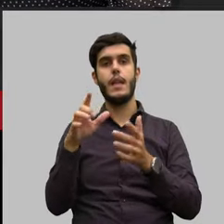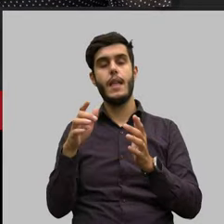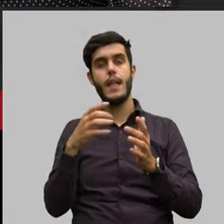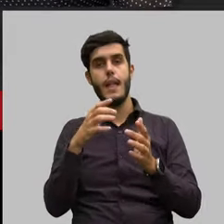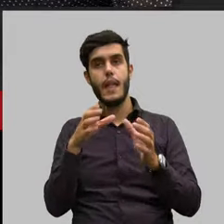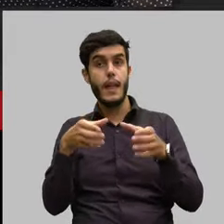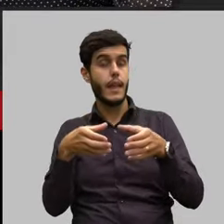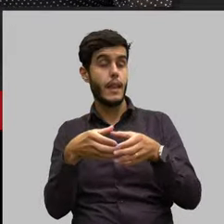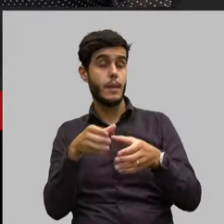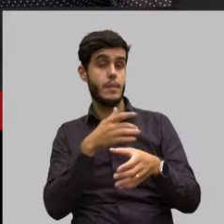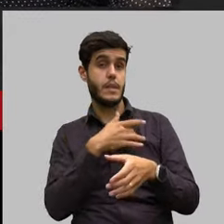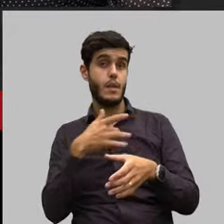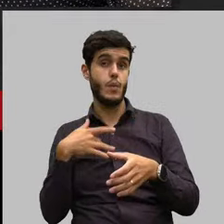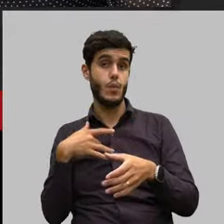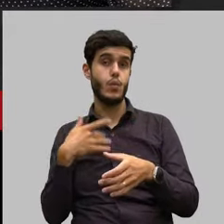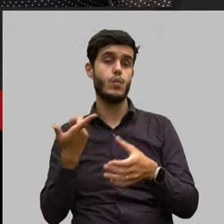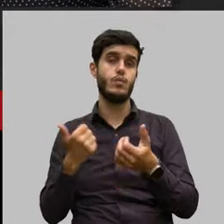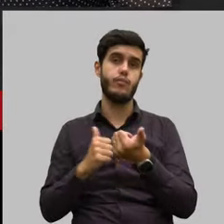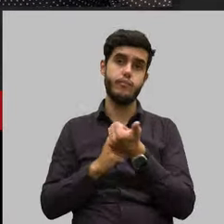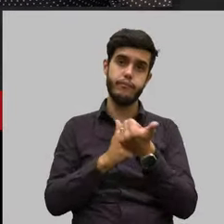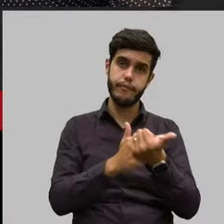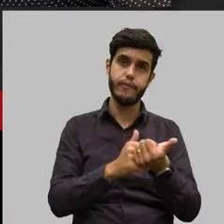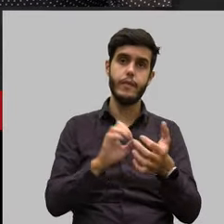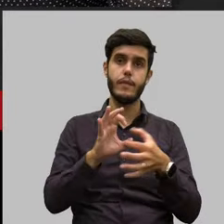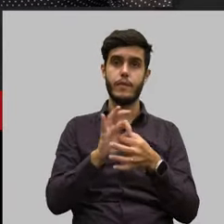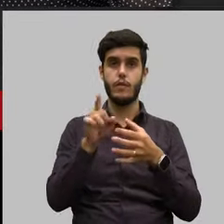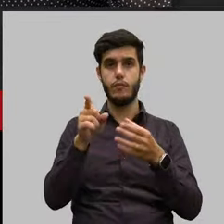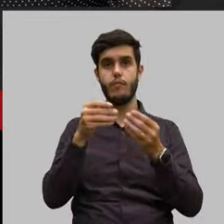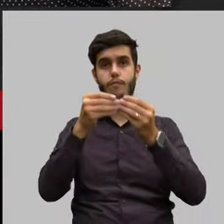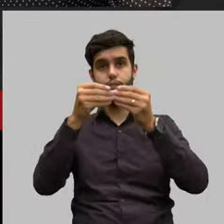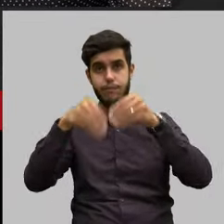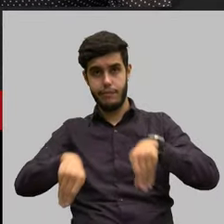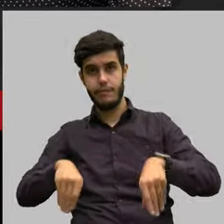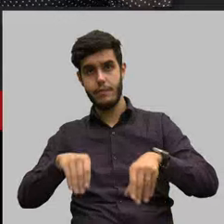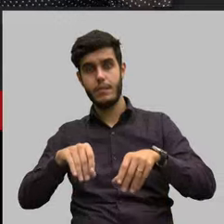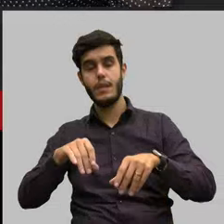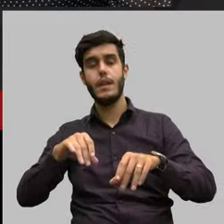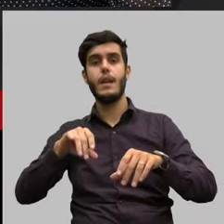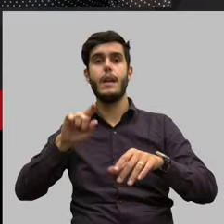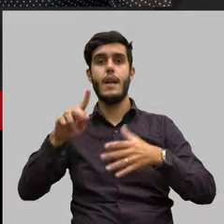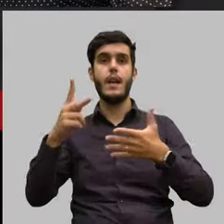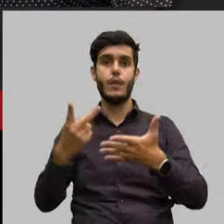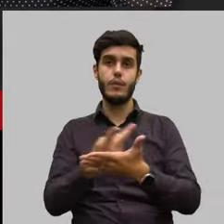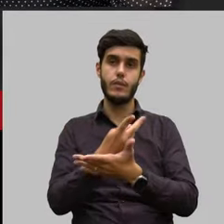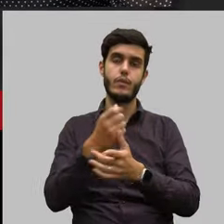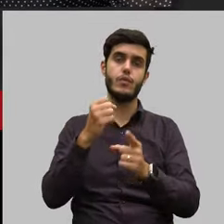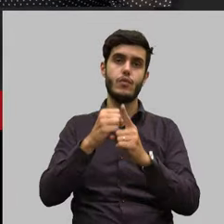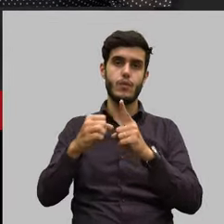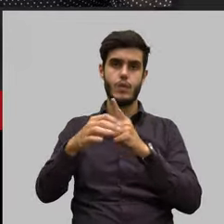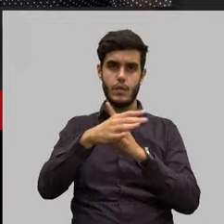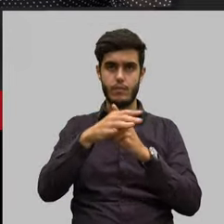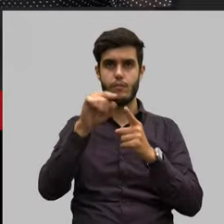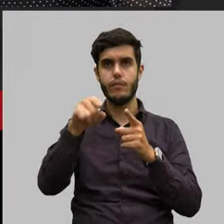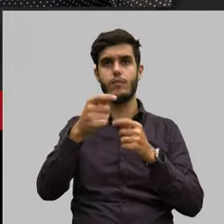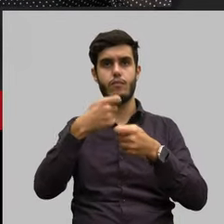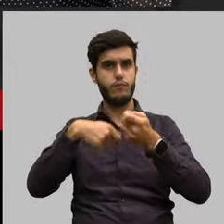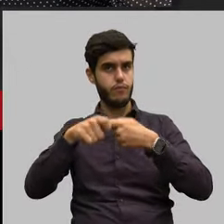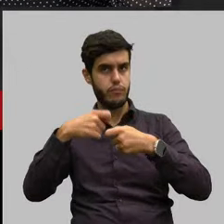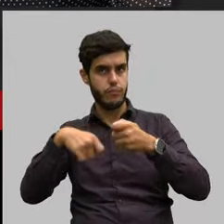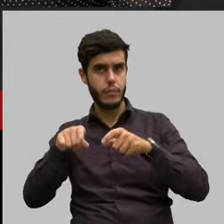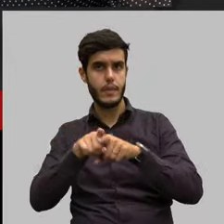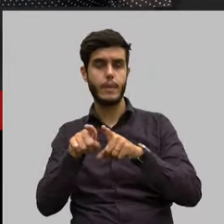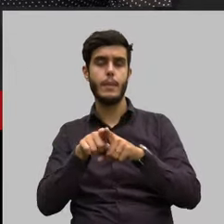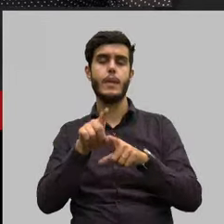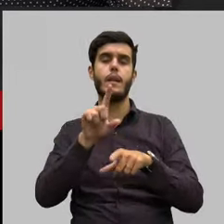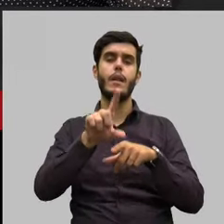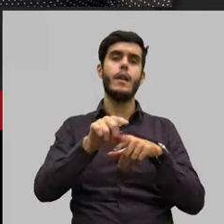assistência vinculadas a ao Desastre a ordem de iní de 10 projetos socioeconômicos definidos após consulta Popular com os povos e comunidades